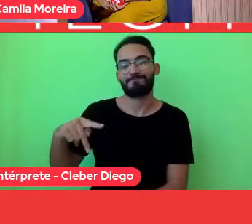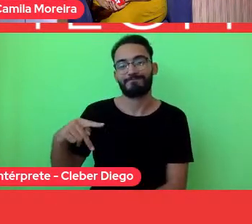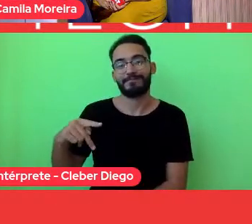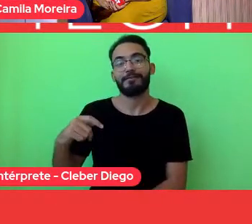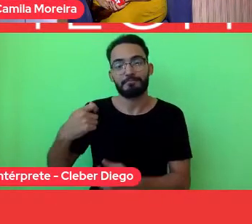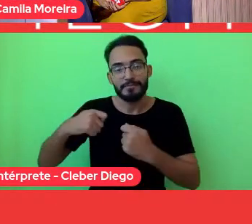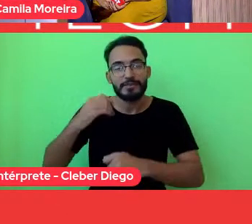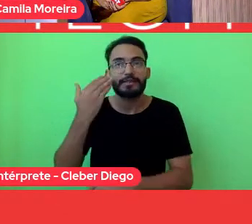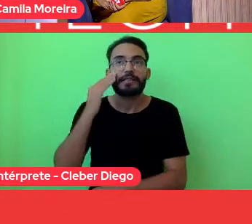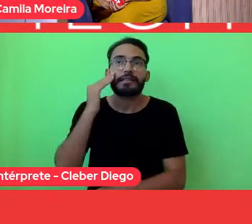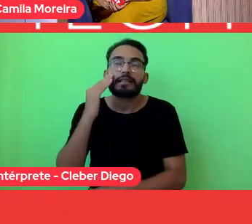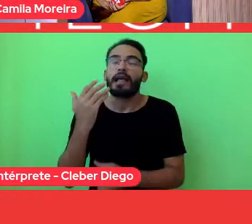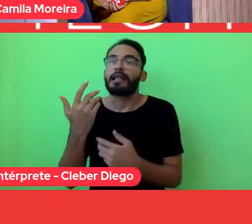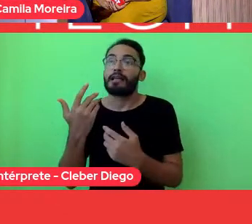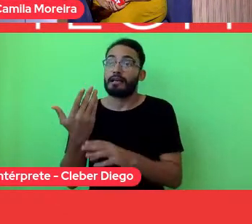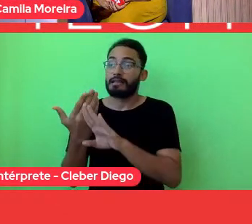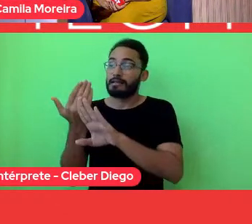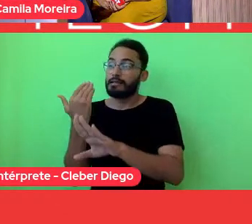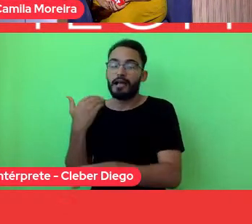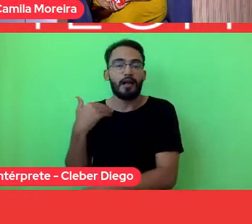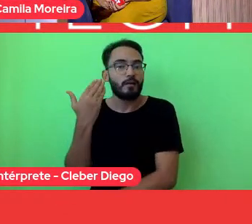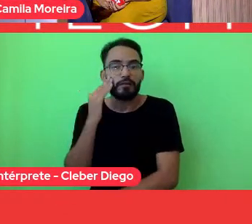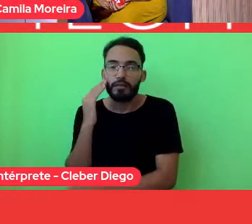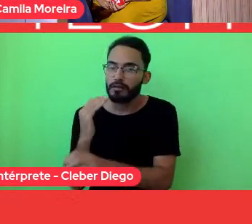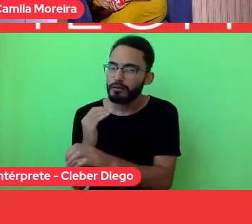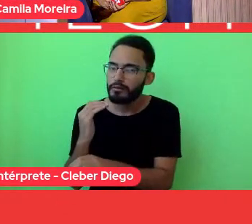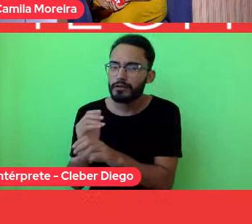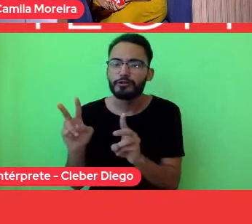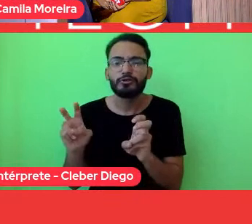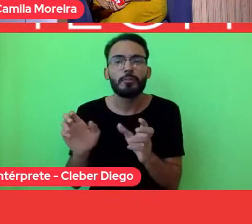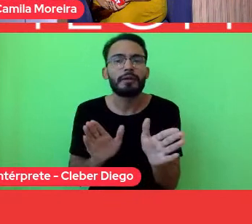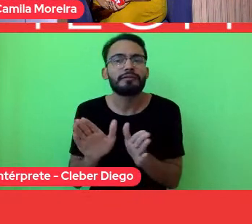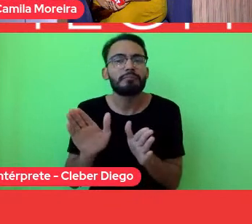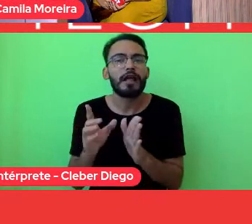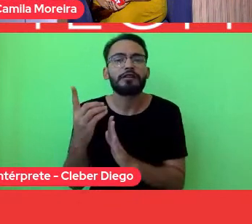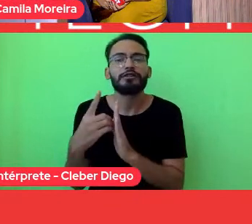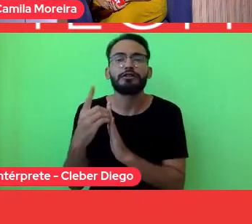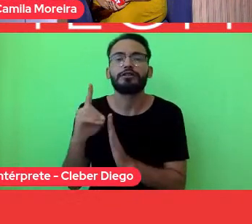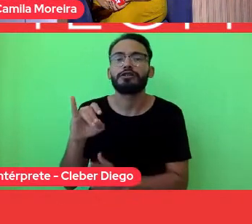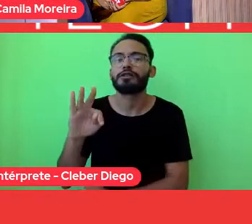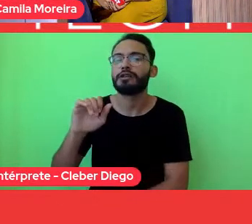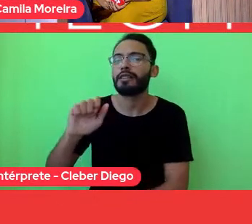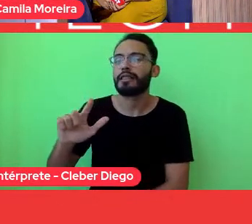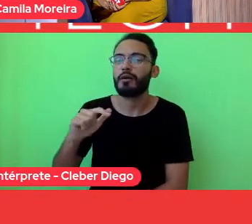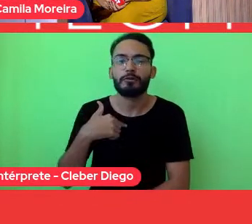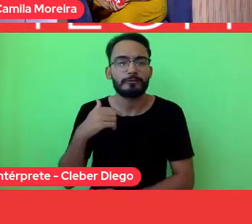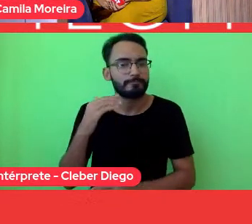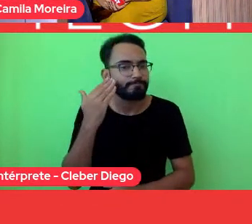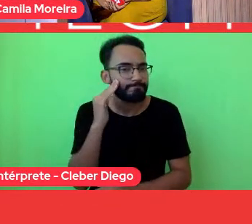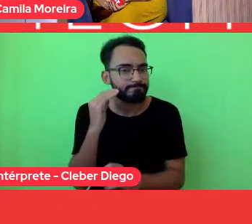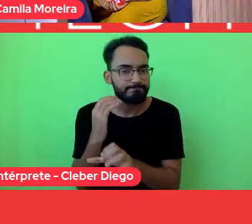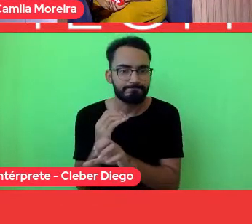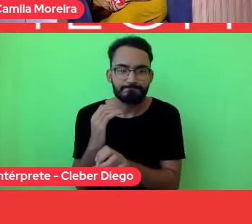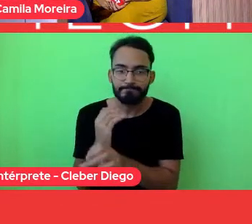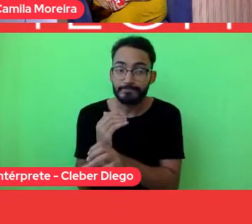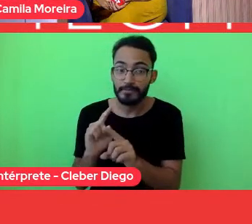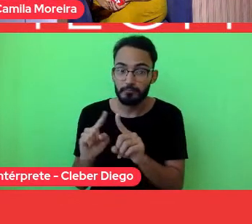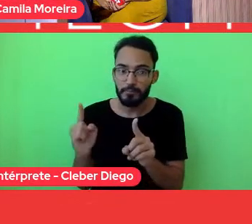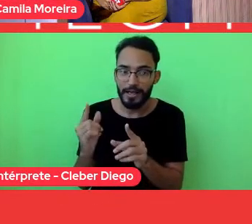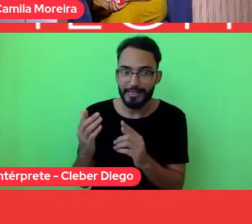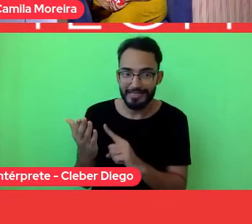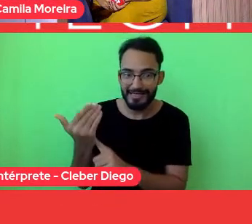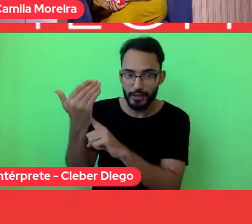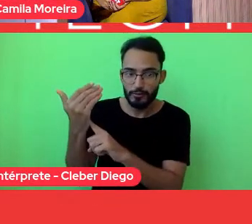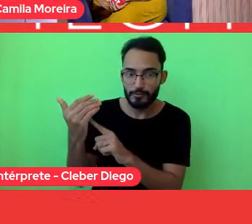eu não entendia. Eu não entendia sobre acessibilidade digital, por exemplo. E a tecnologia, por estar mais perto,